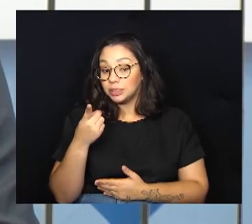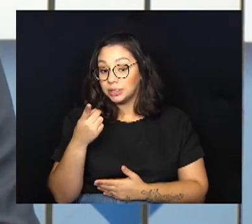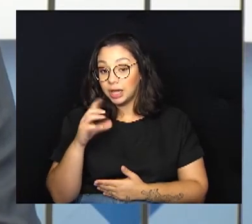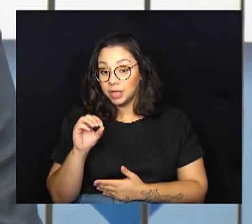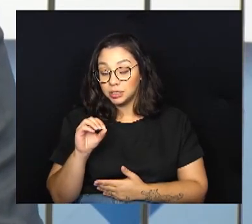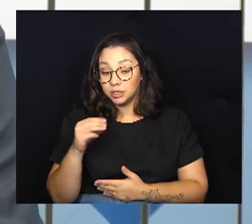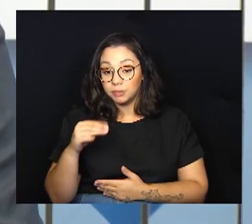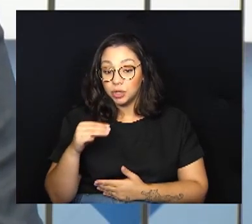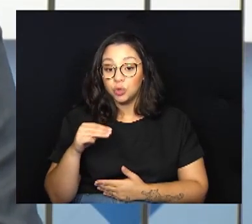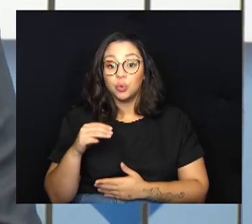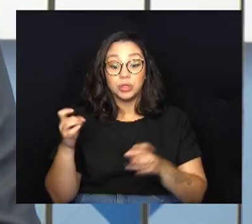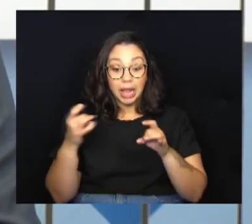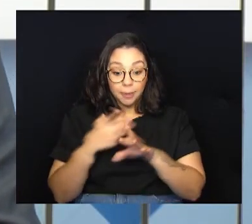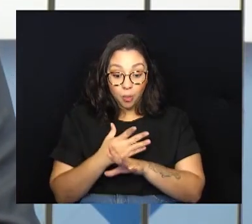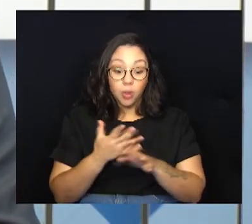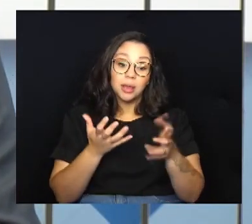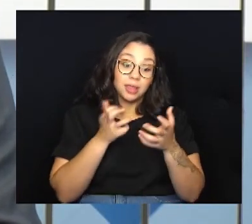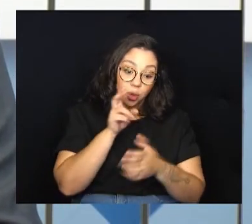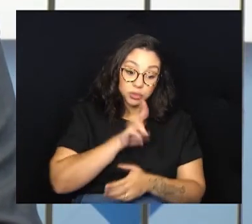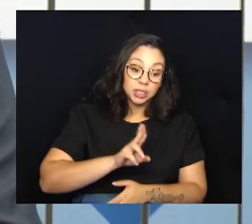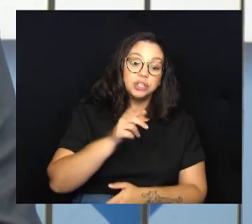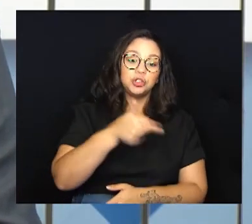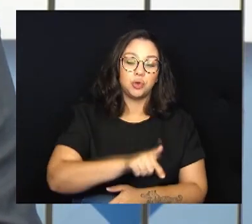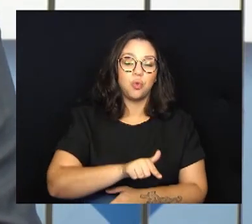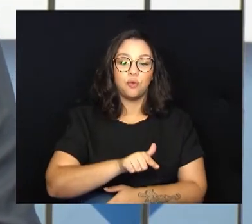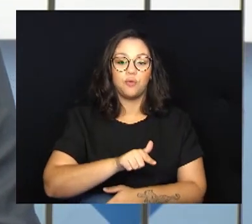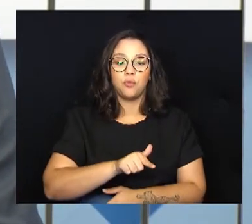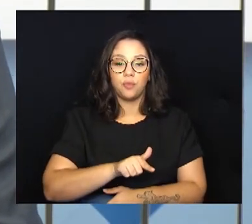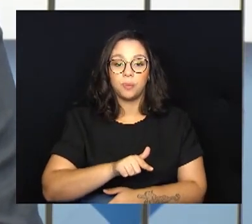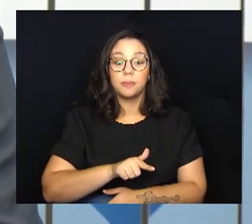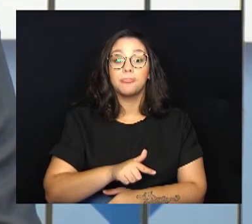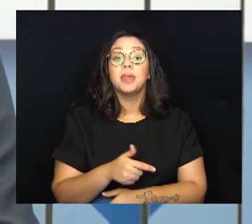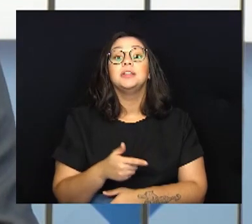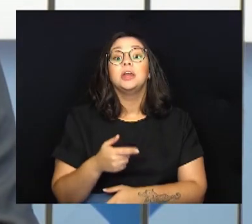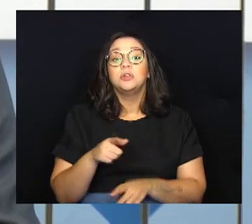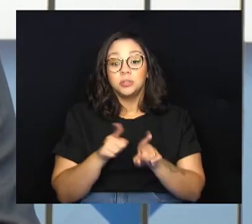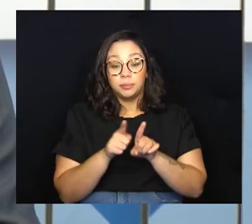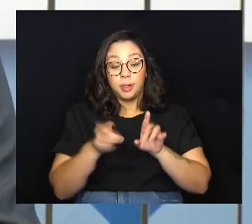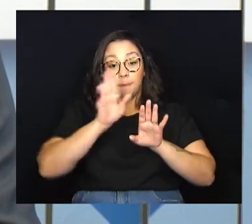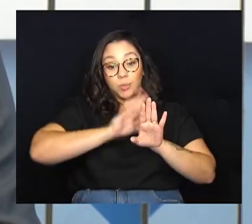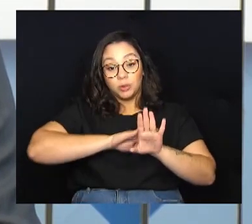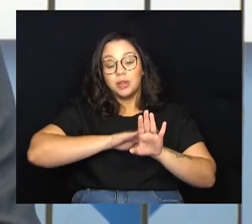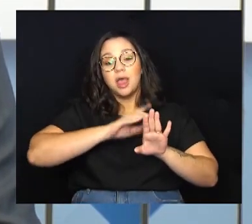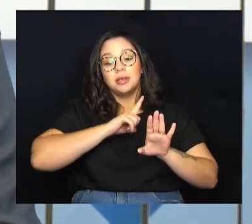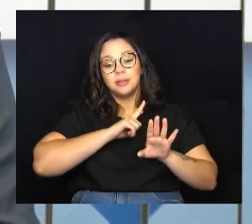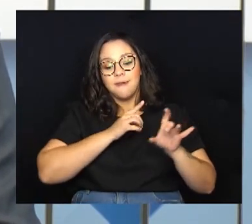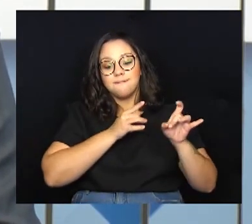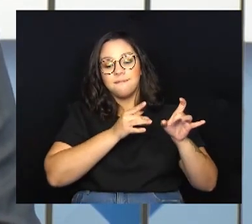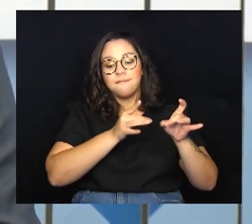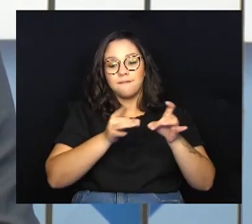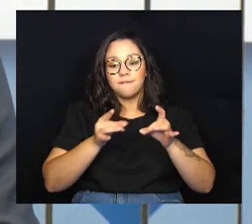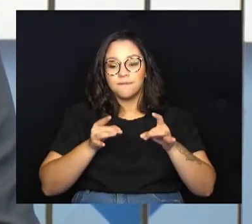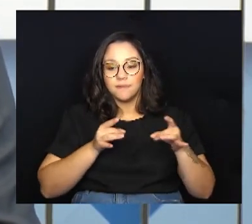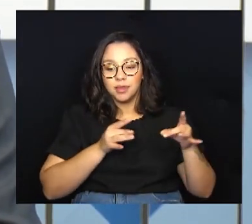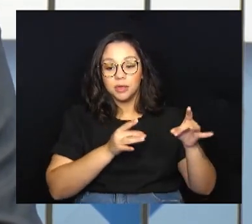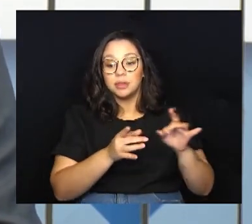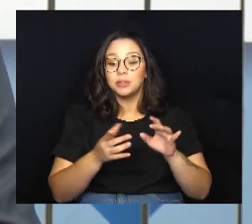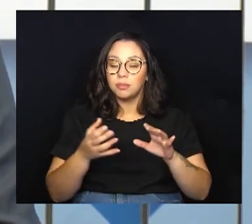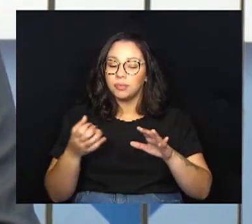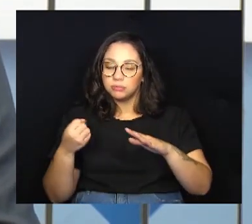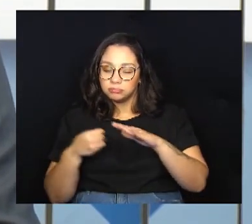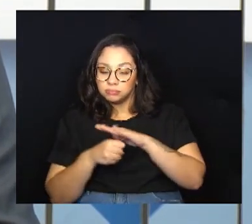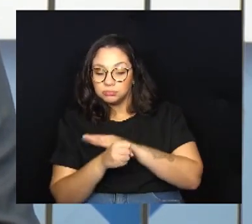são mergulhados na química, sais de banho também estão inclusos nesse processo. Então são múltiplas